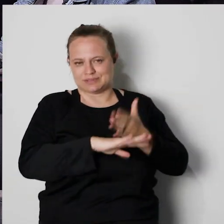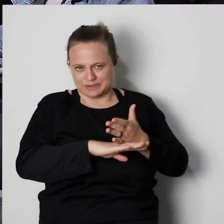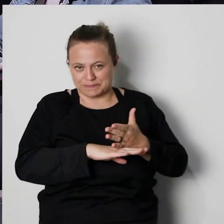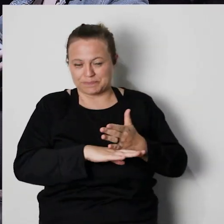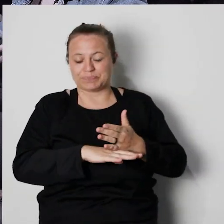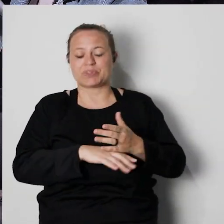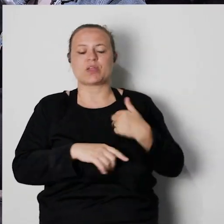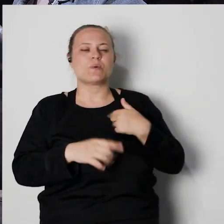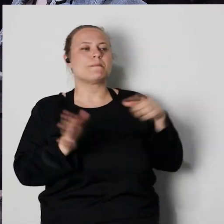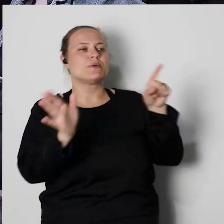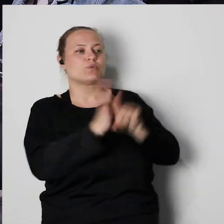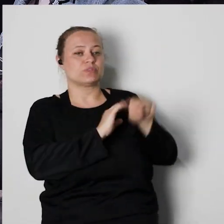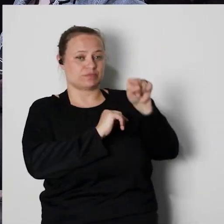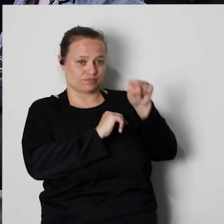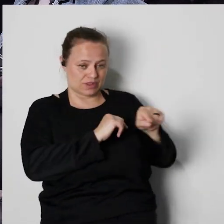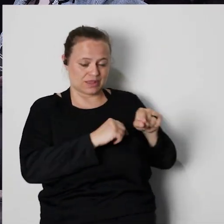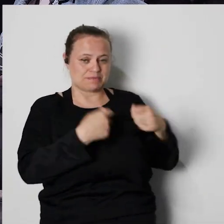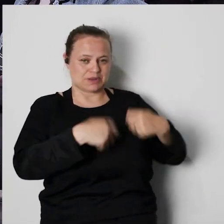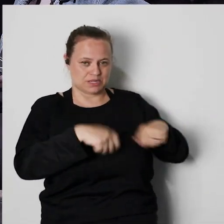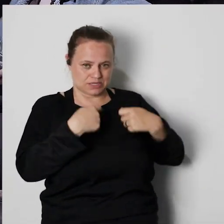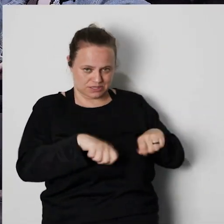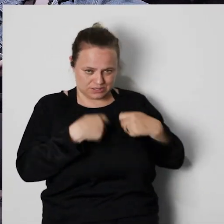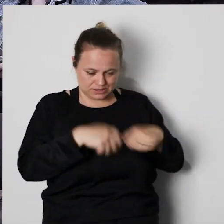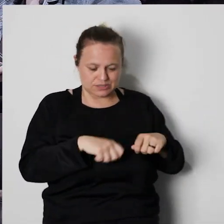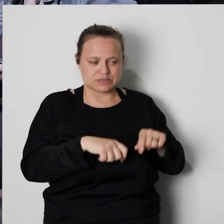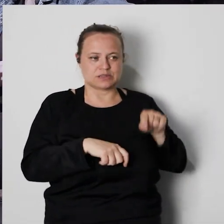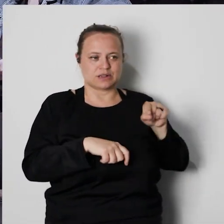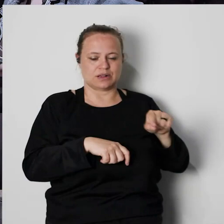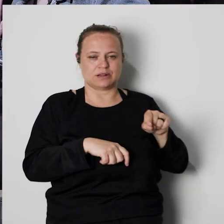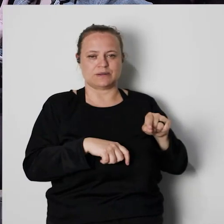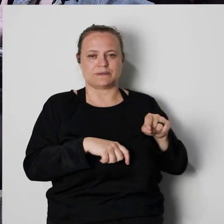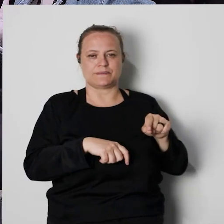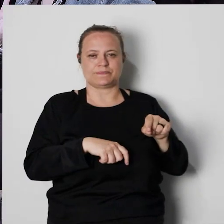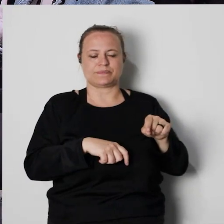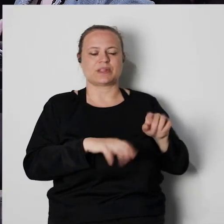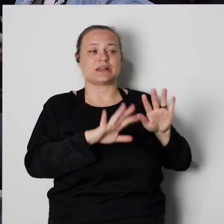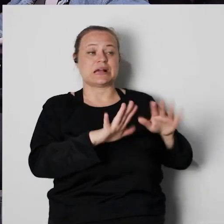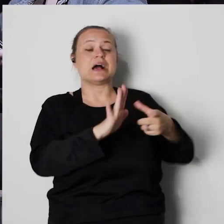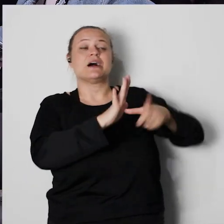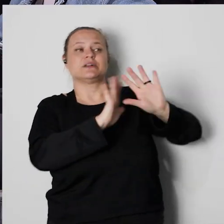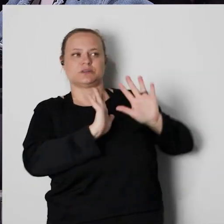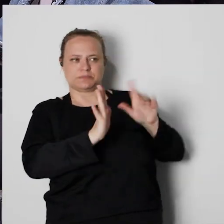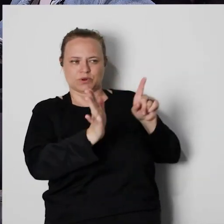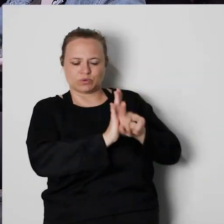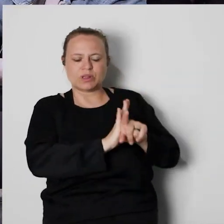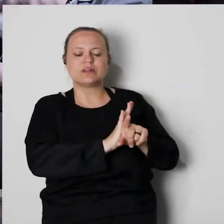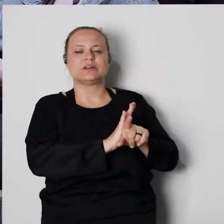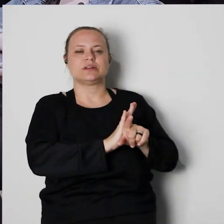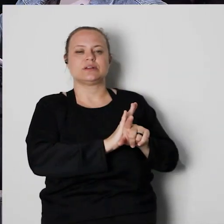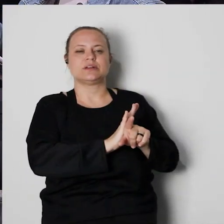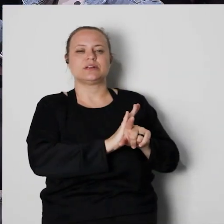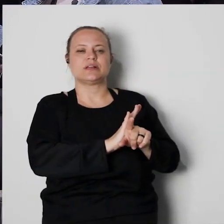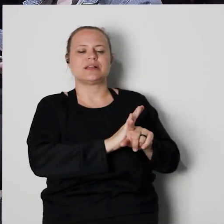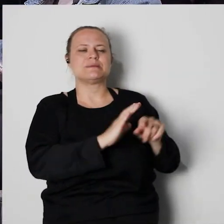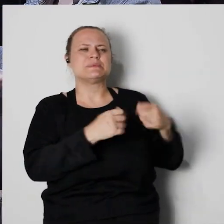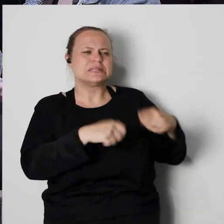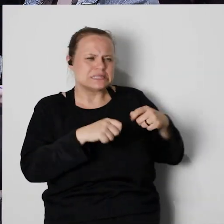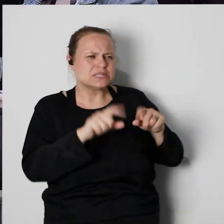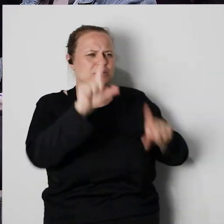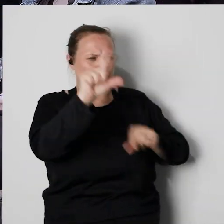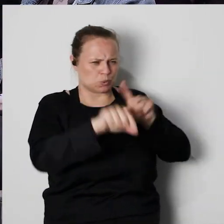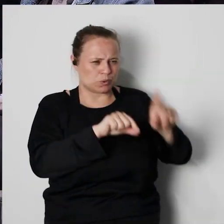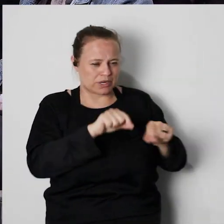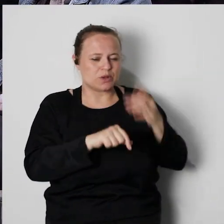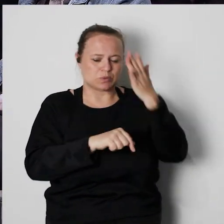E ainda agora temos outra questão da Lei de Proteção de Dados, que muitas dessas pesquisas não podem ser mais acessadas porque não tinha essa adequação à